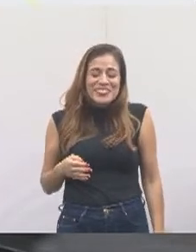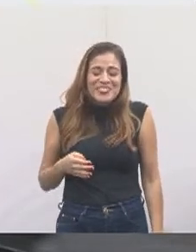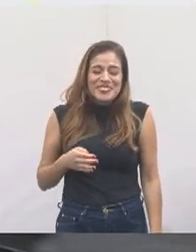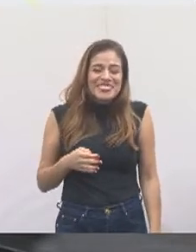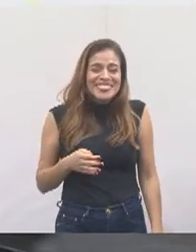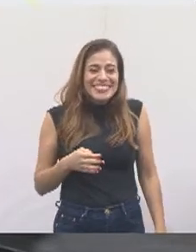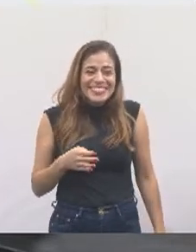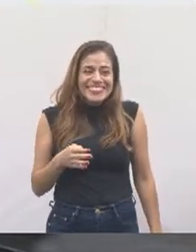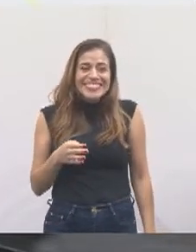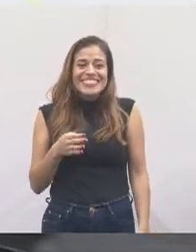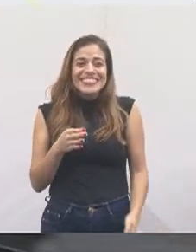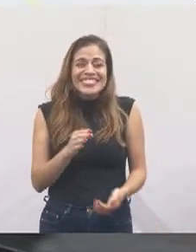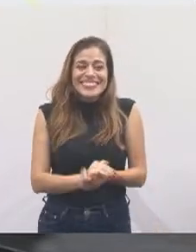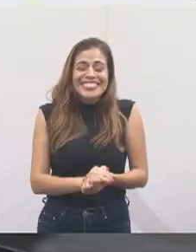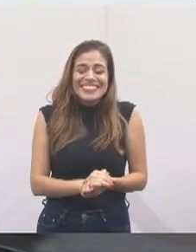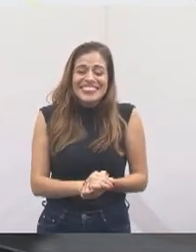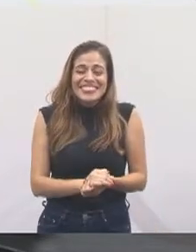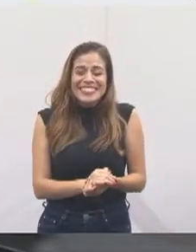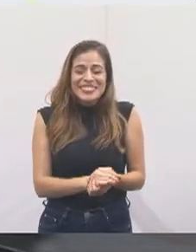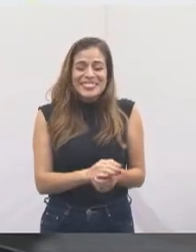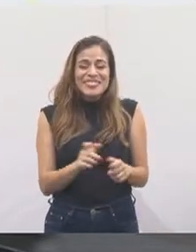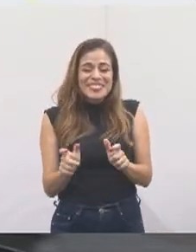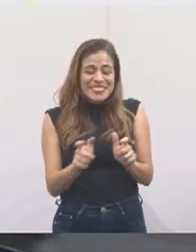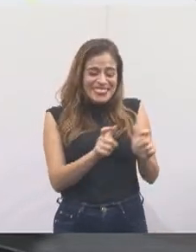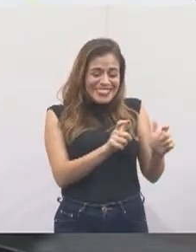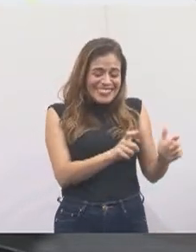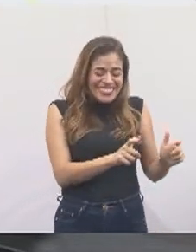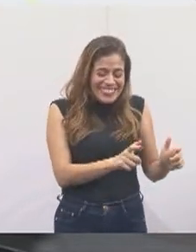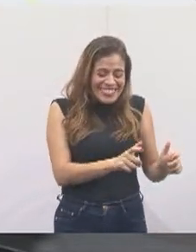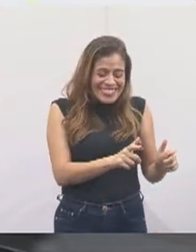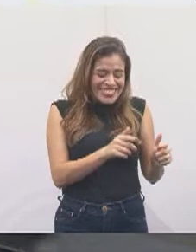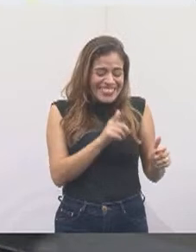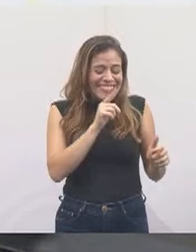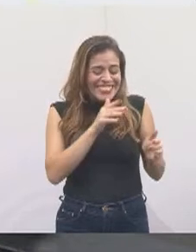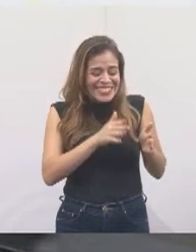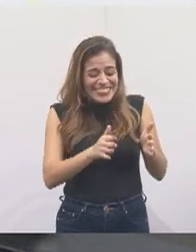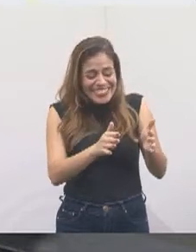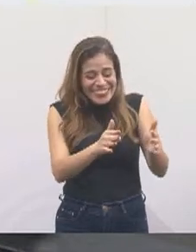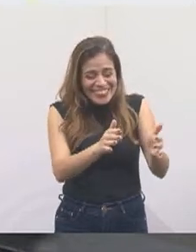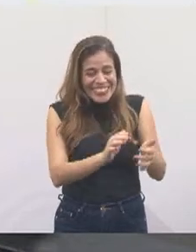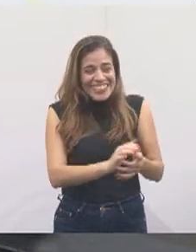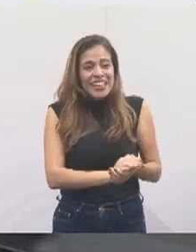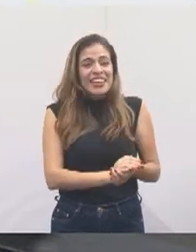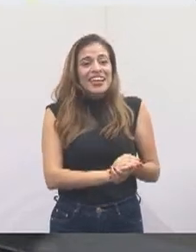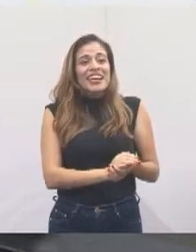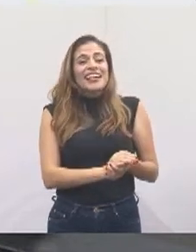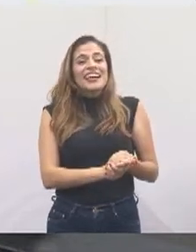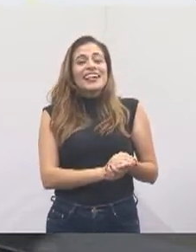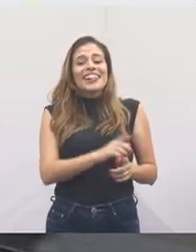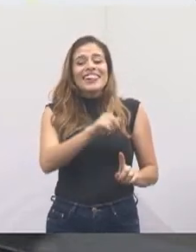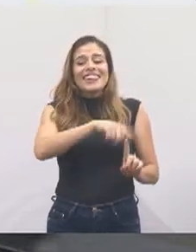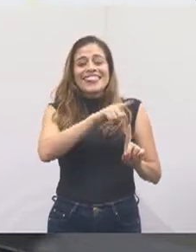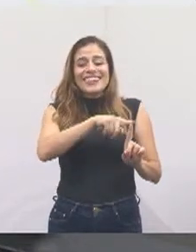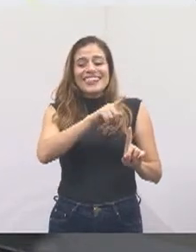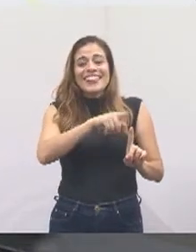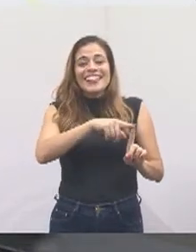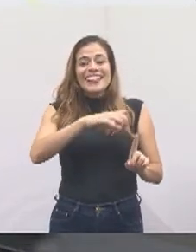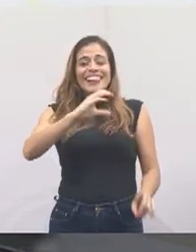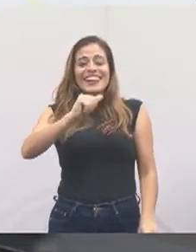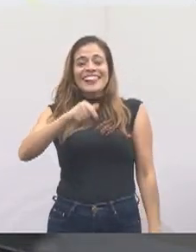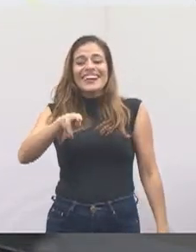ornamentais na parte do lago referentes a à espécie carpa ciprin